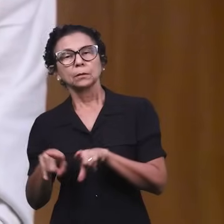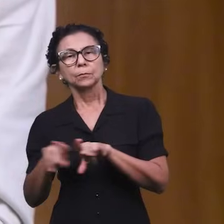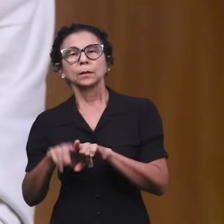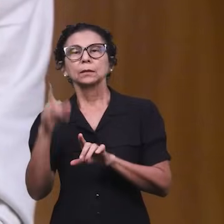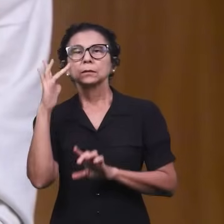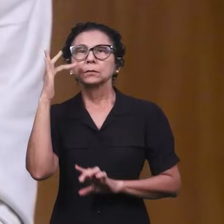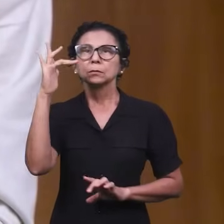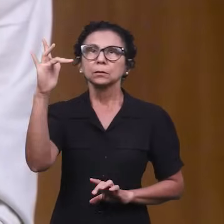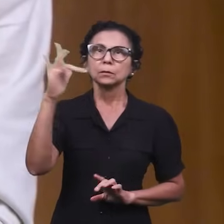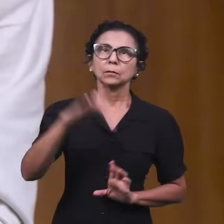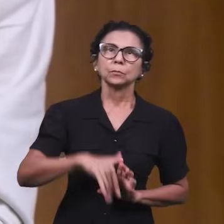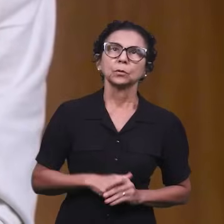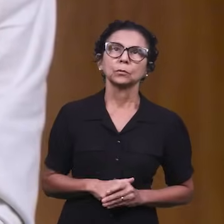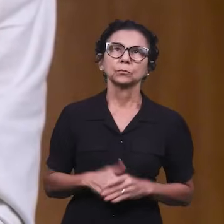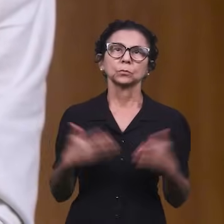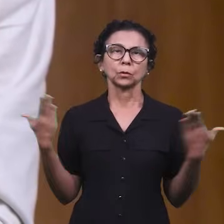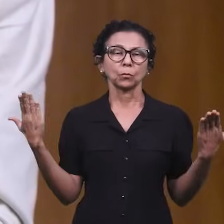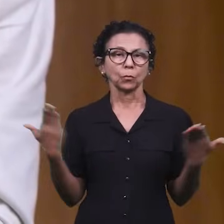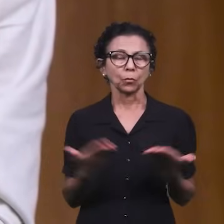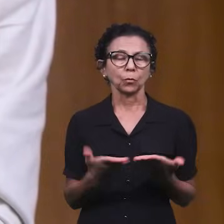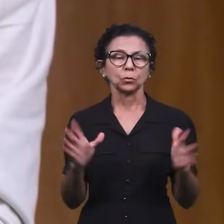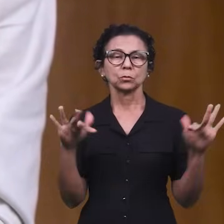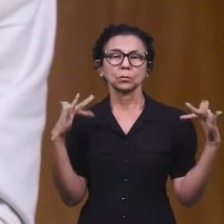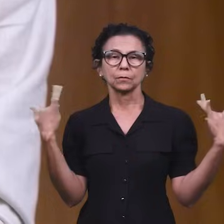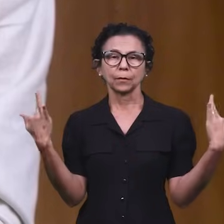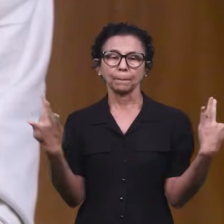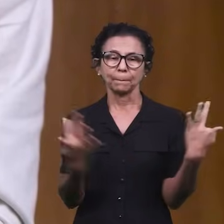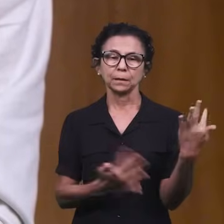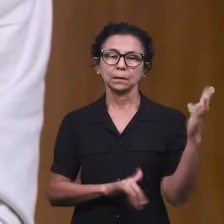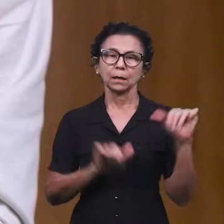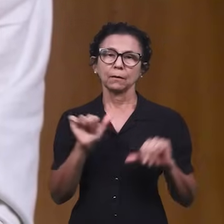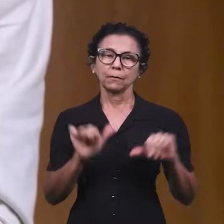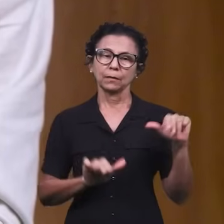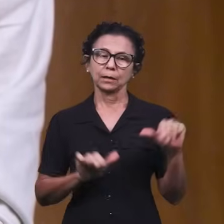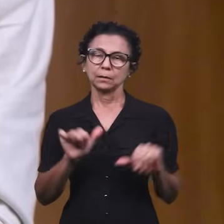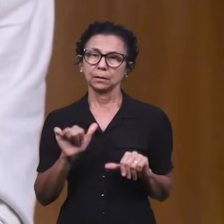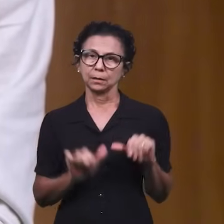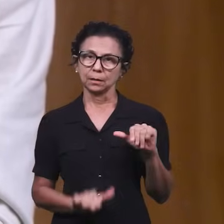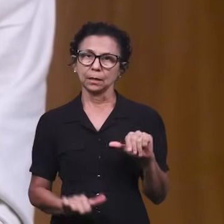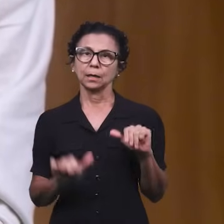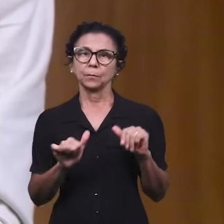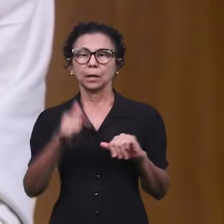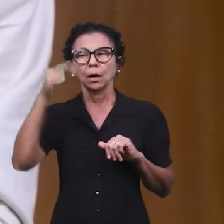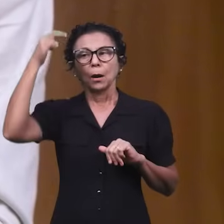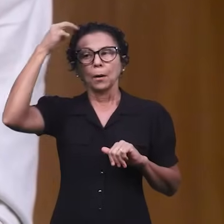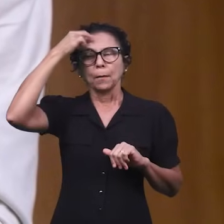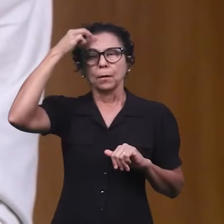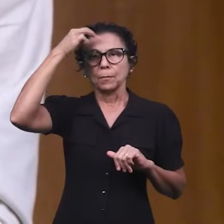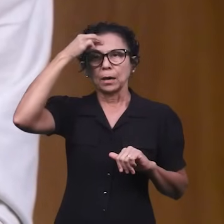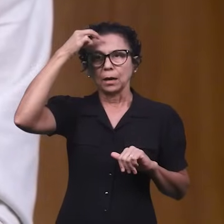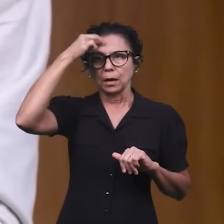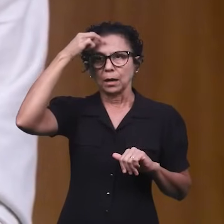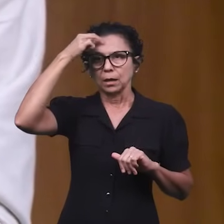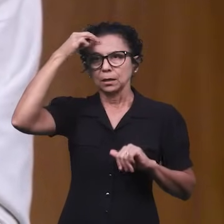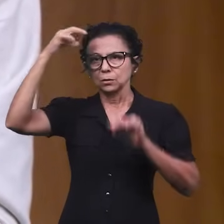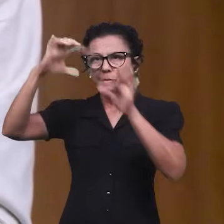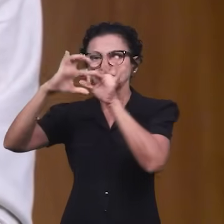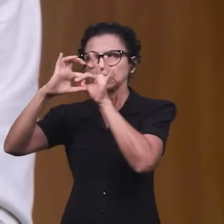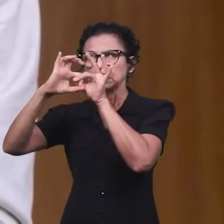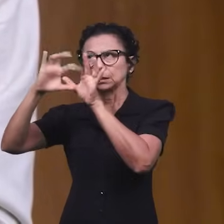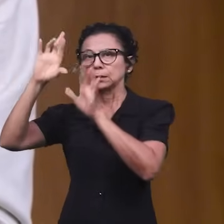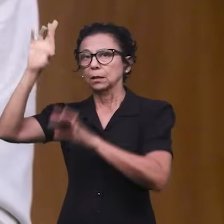acho que o programa também traz hoje para todas as nossas famílias, nós preservarmos dentro do nosso lar o temor ao Senhor